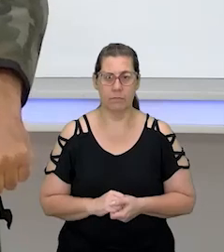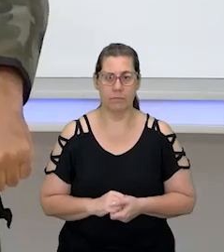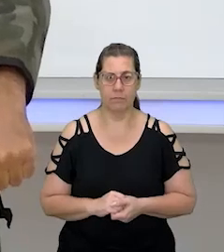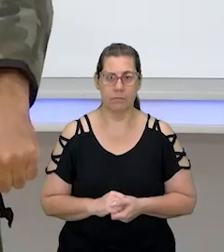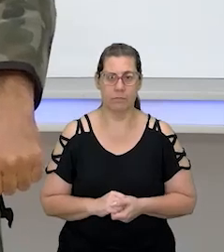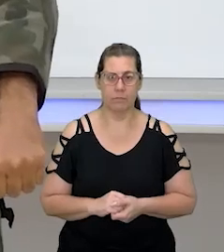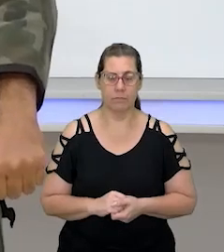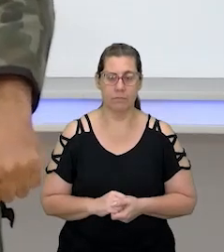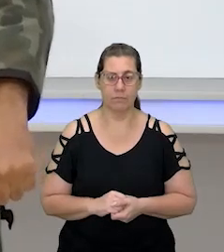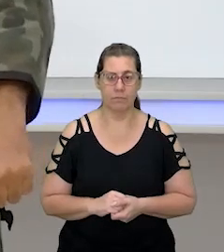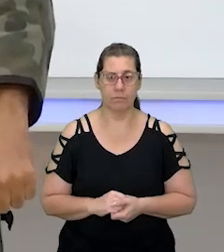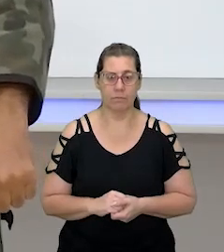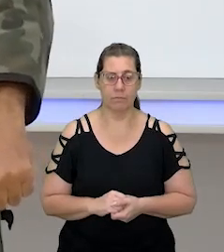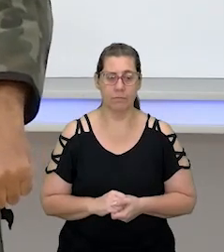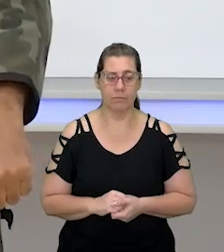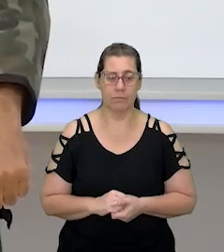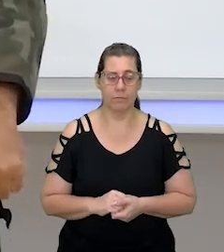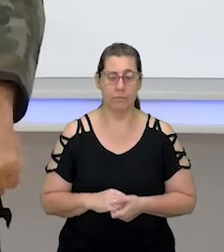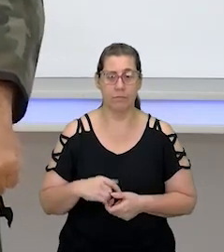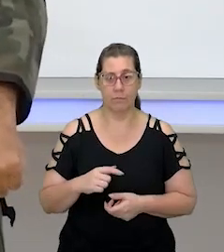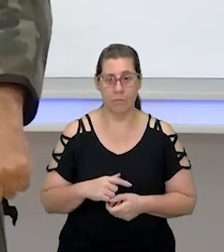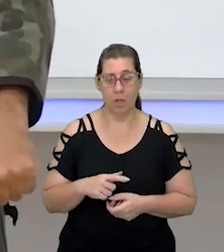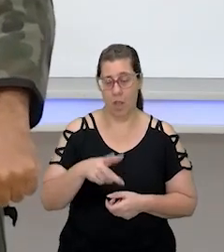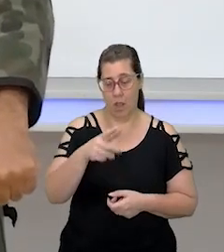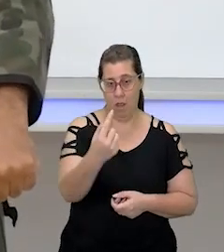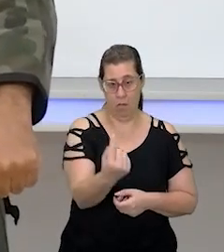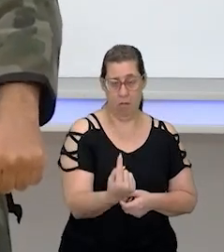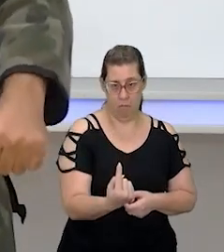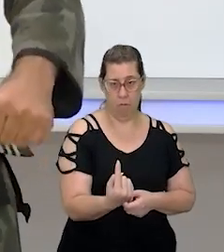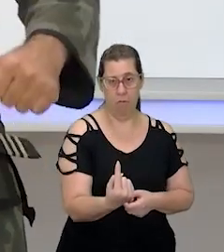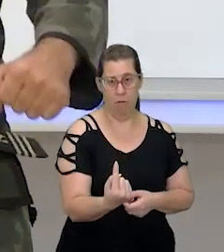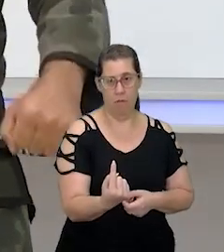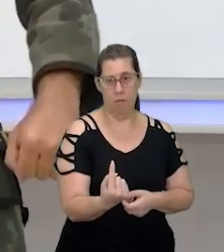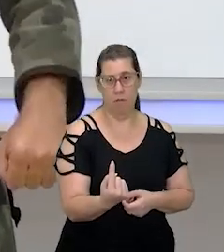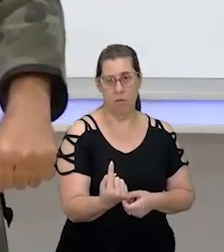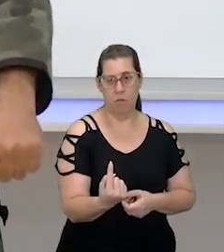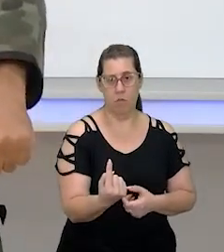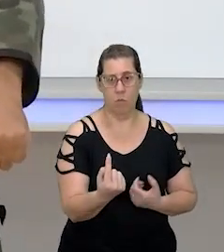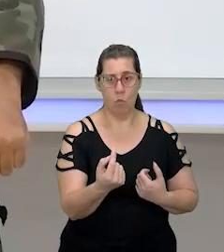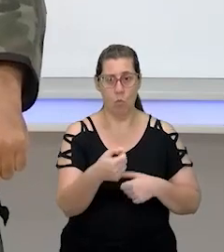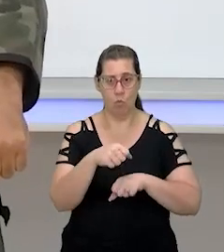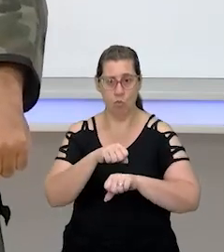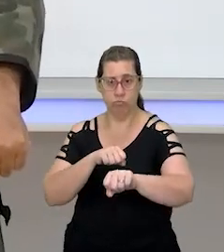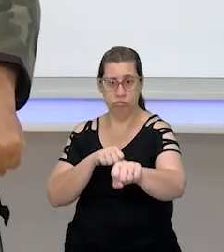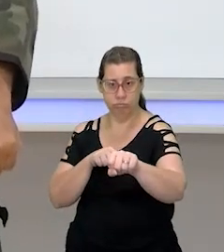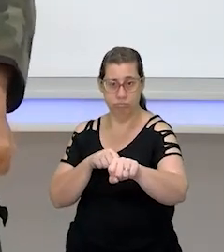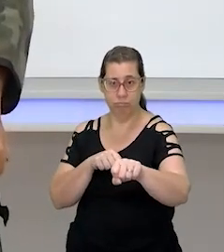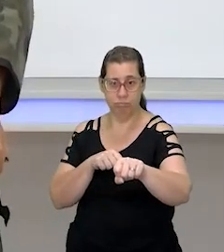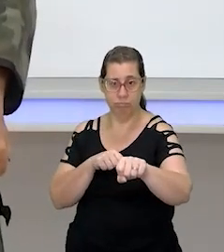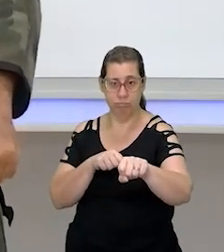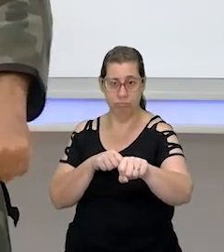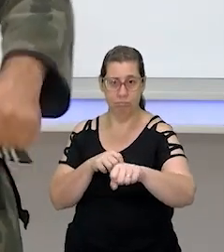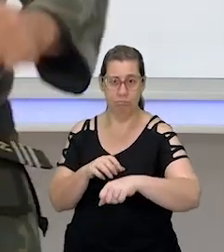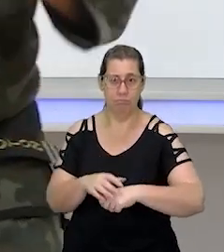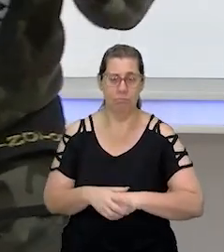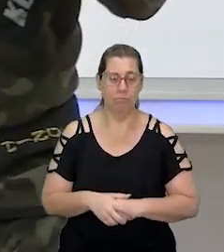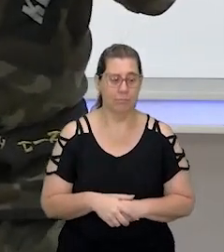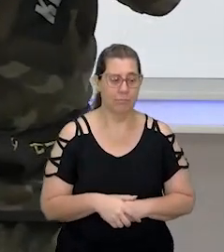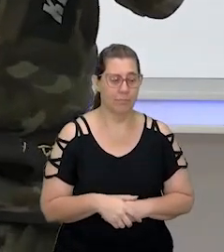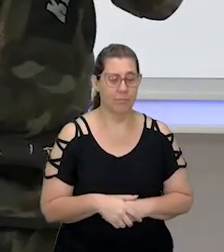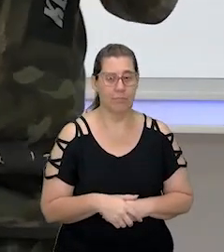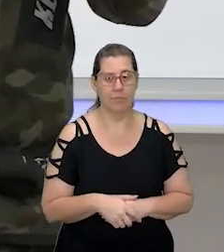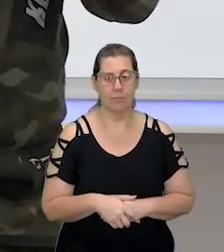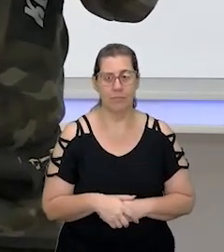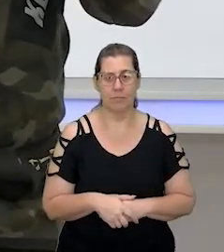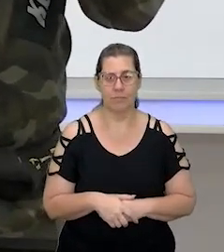vem essa mesma pessoa que chutou, ela tá vindo dando um soco à altura do meu rosto, né? Um Jordan Zouk. Eu